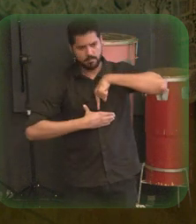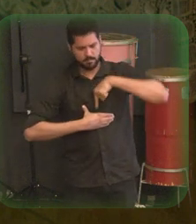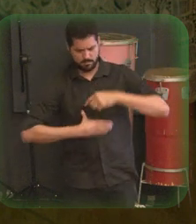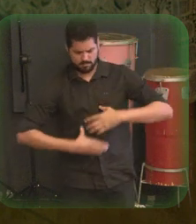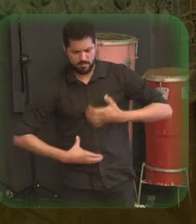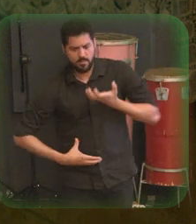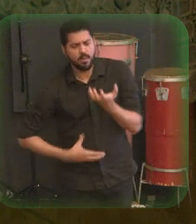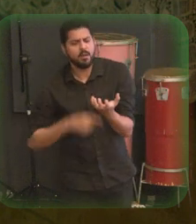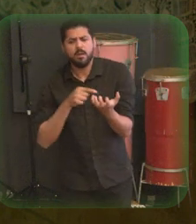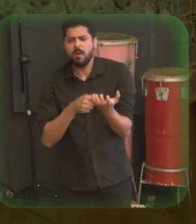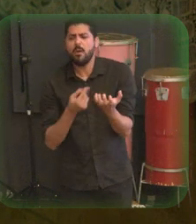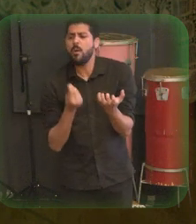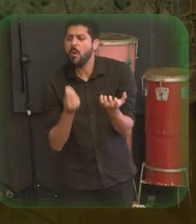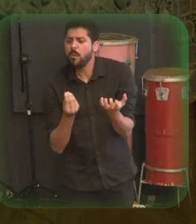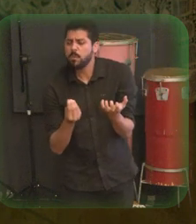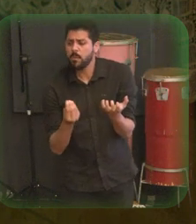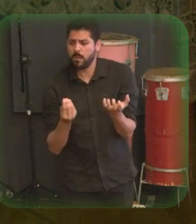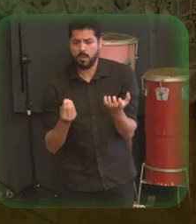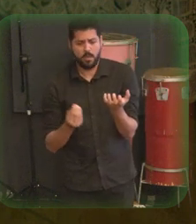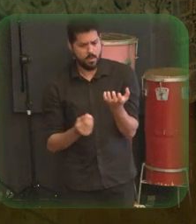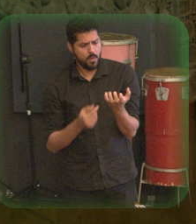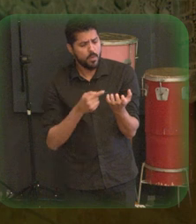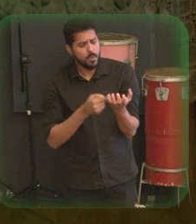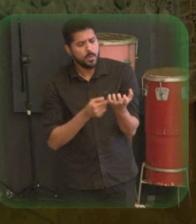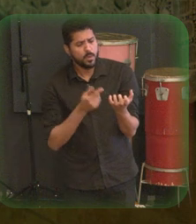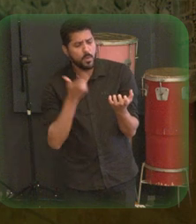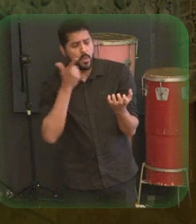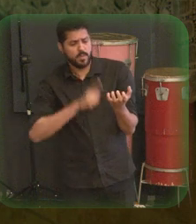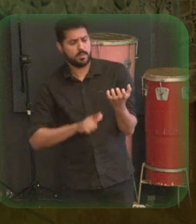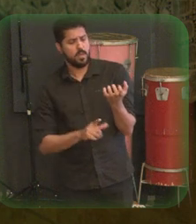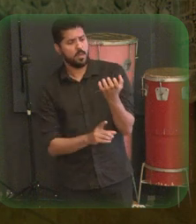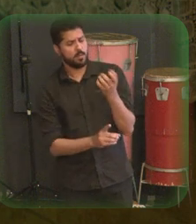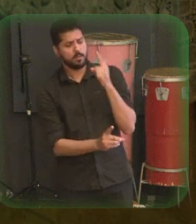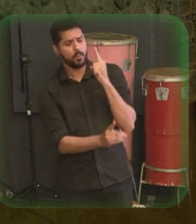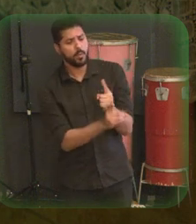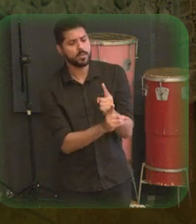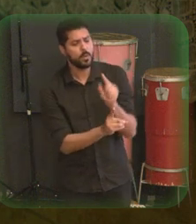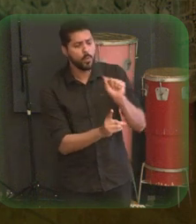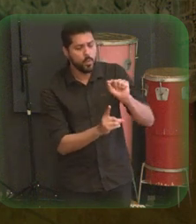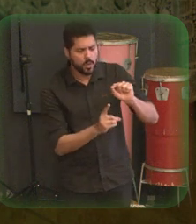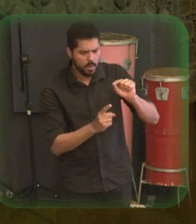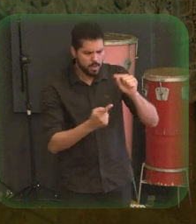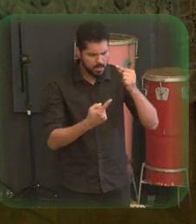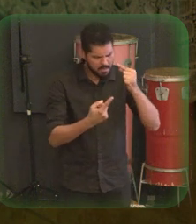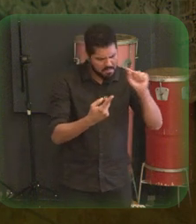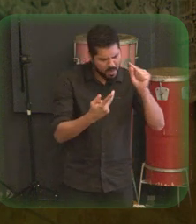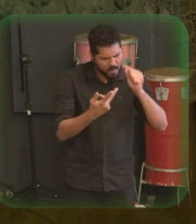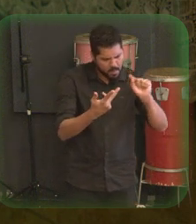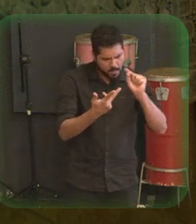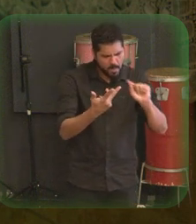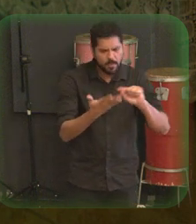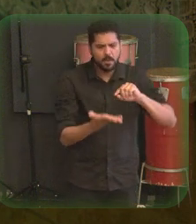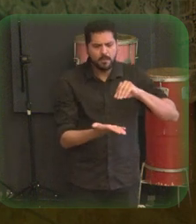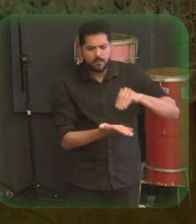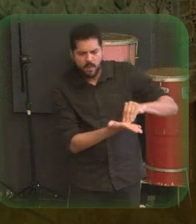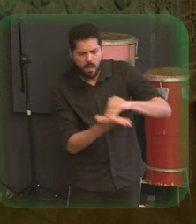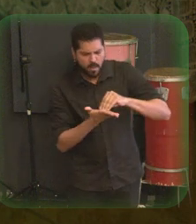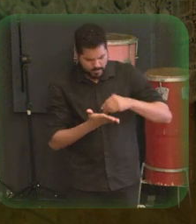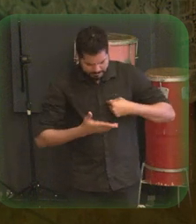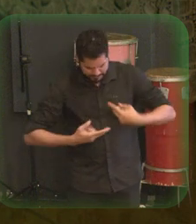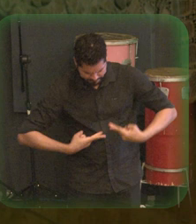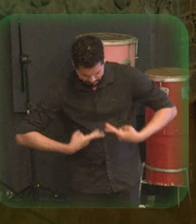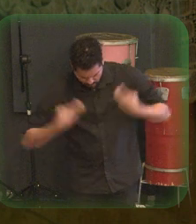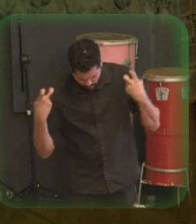para que nós possamos encontrar esse ponto que não está definido. Ou seja, o que nos une, o que nos torna humanos, apesar de sermos